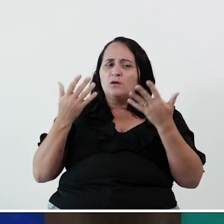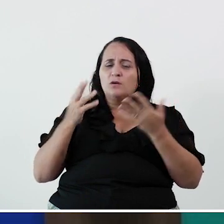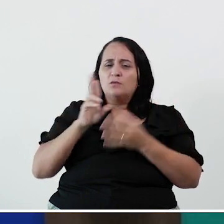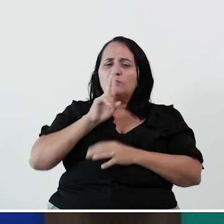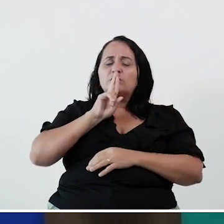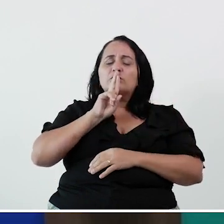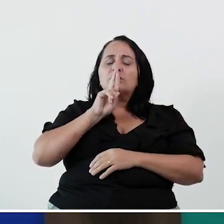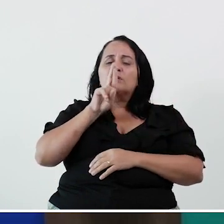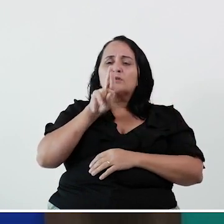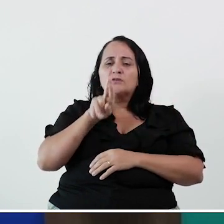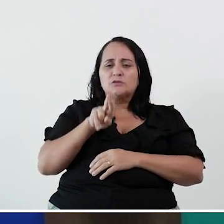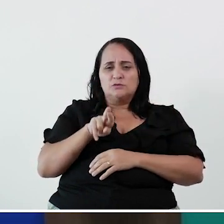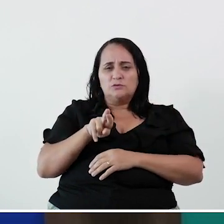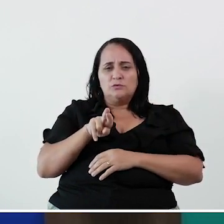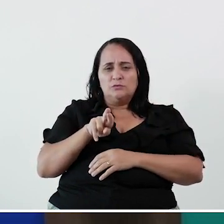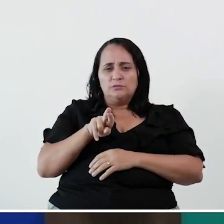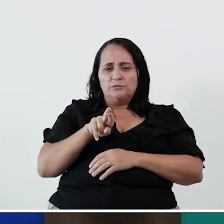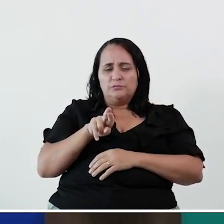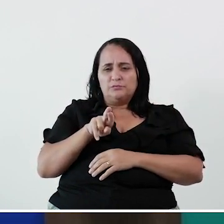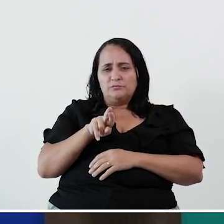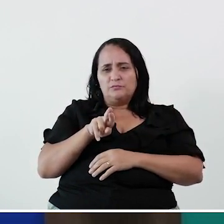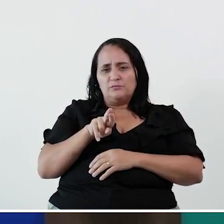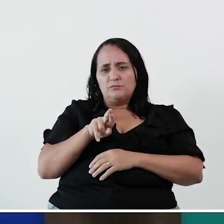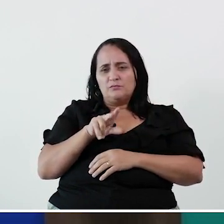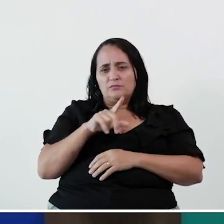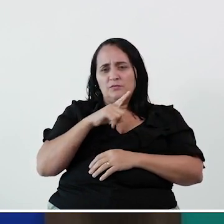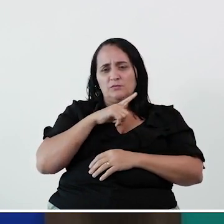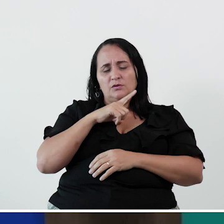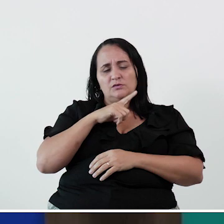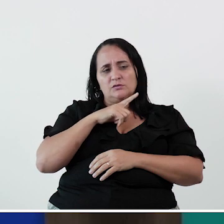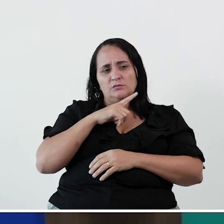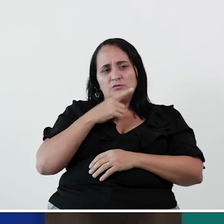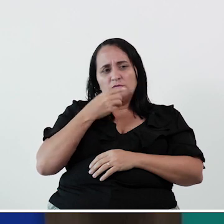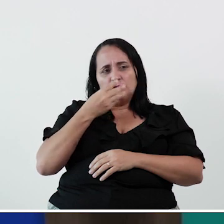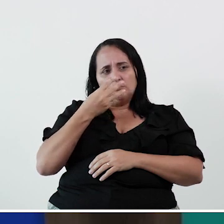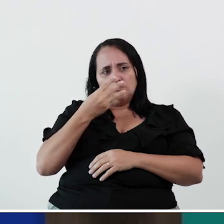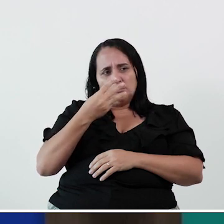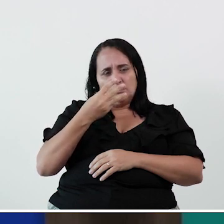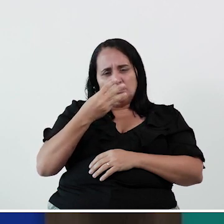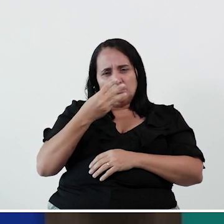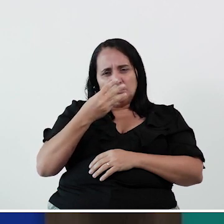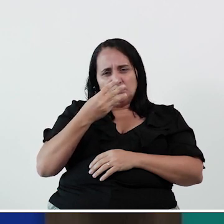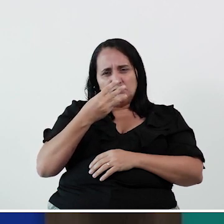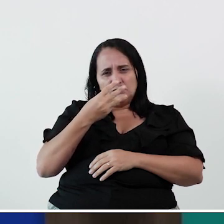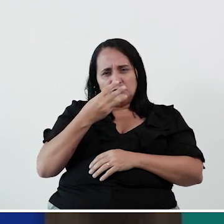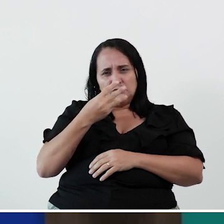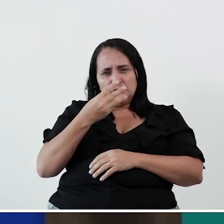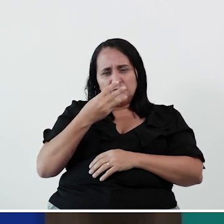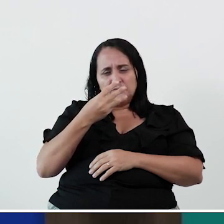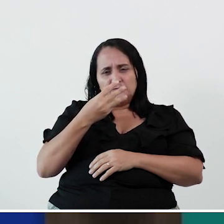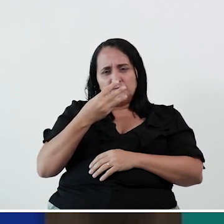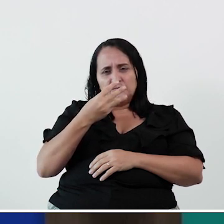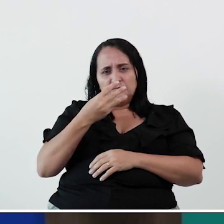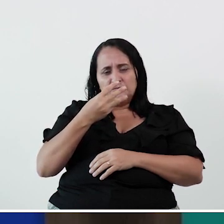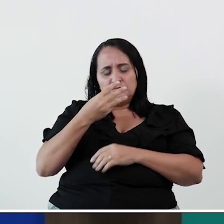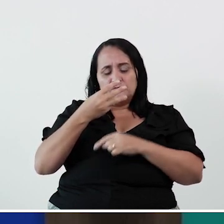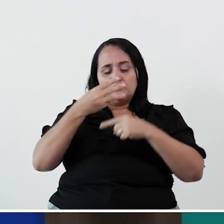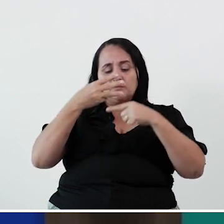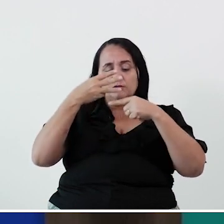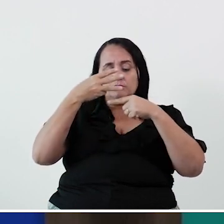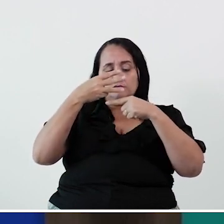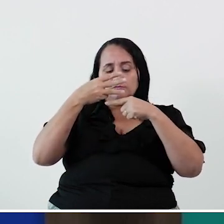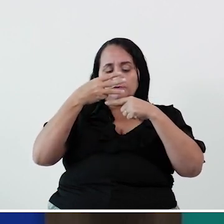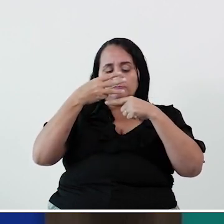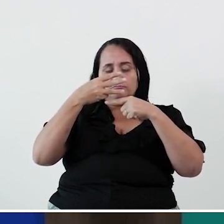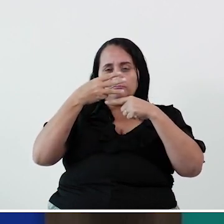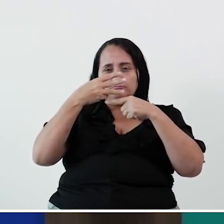dízima? Dica! O período é o número 3. É o que eu vou colocar na parte superior do